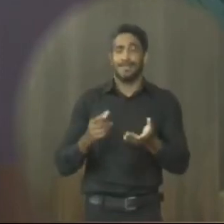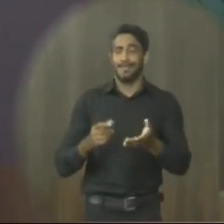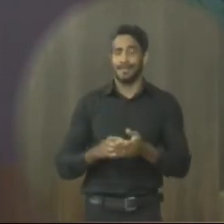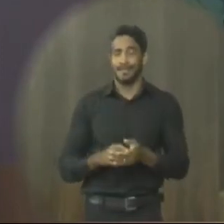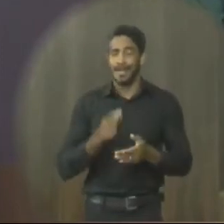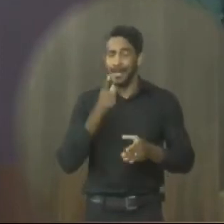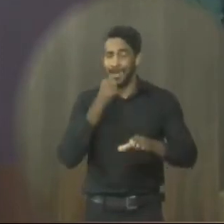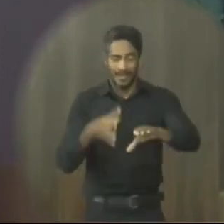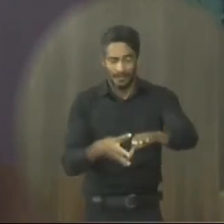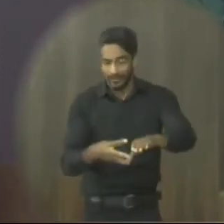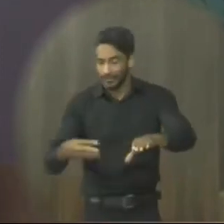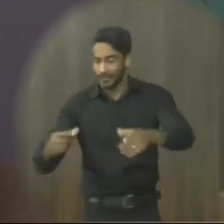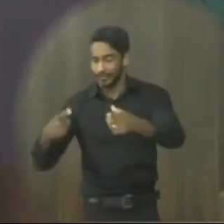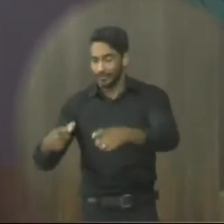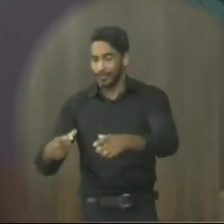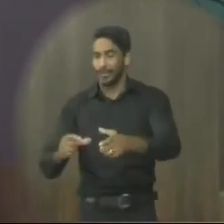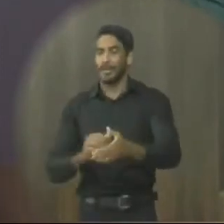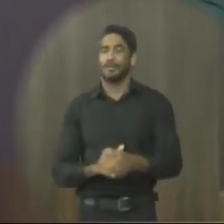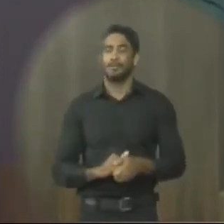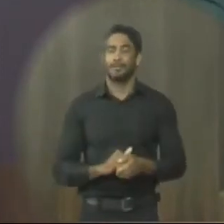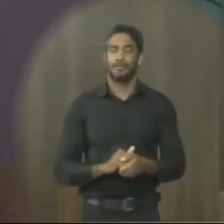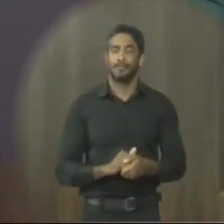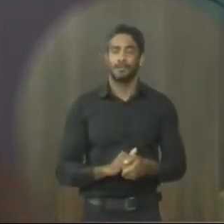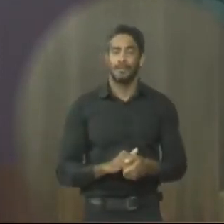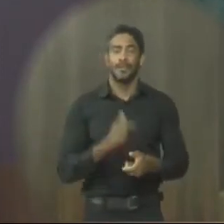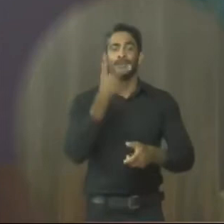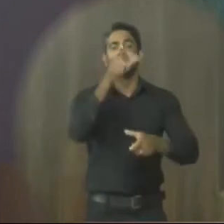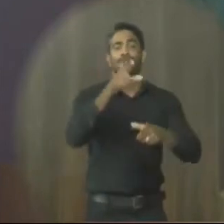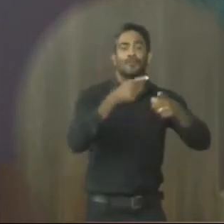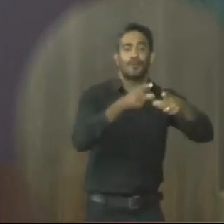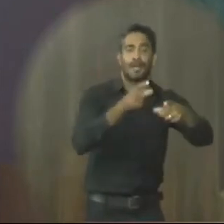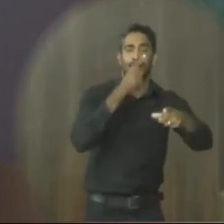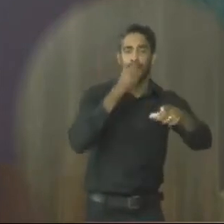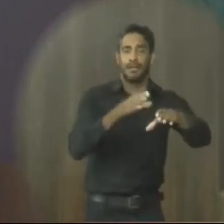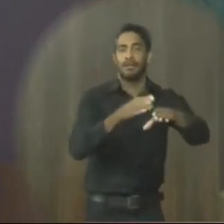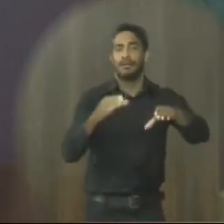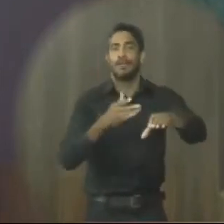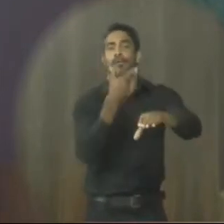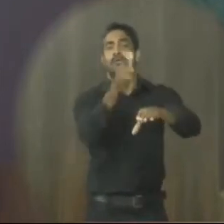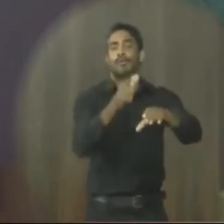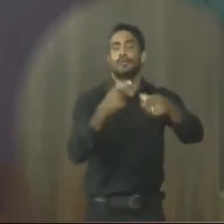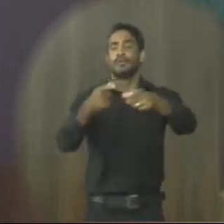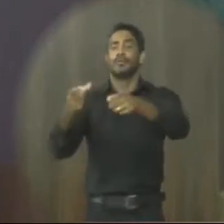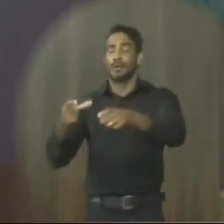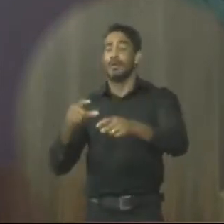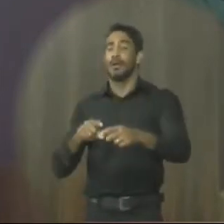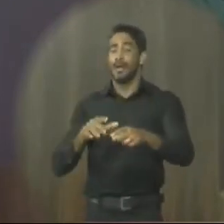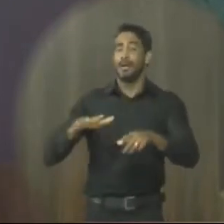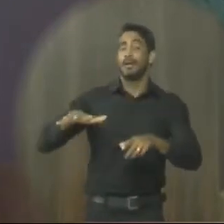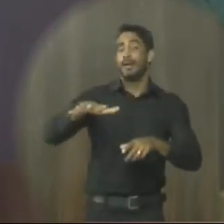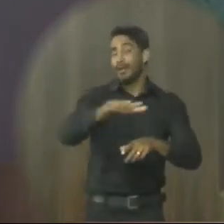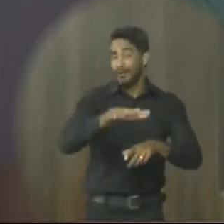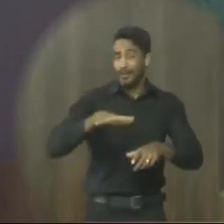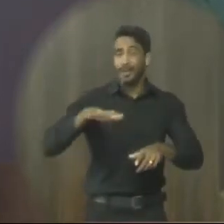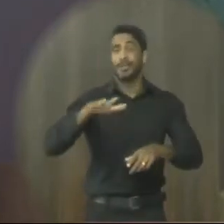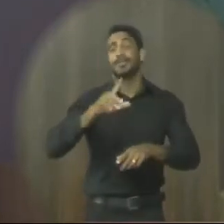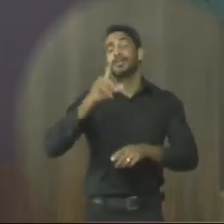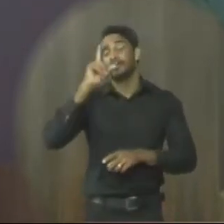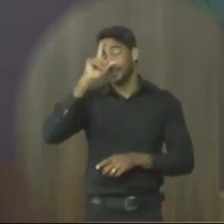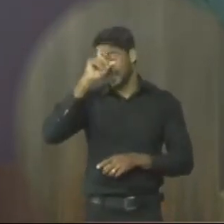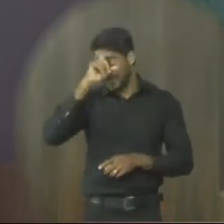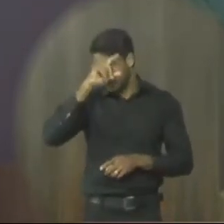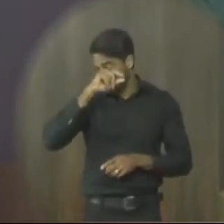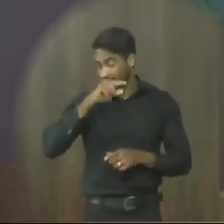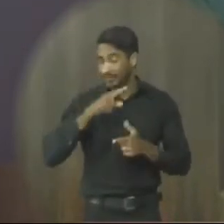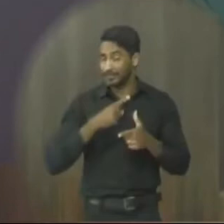água de um local, puxa água de um local, vai para outro local. Então, assim, é uma região, é uma bacia que é realmente difícil de